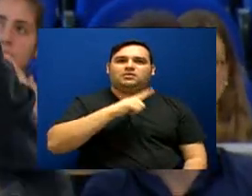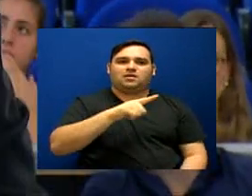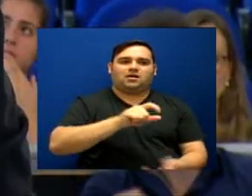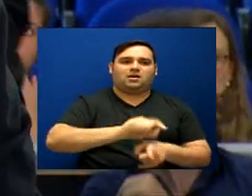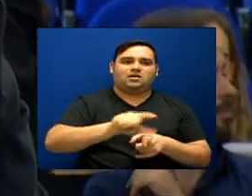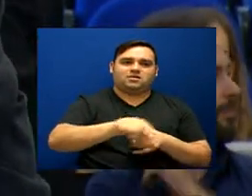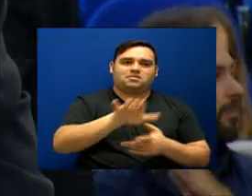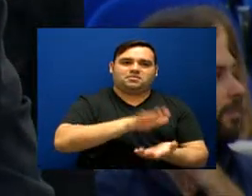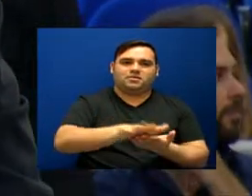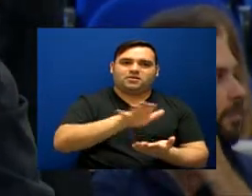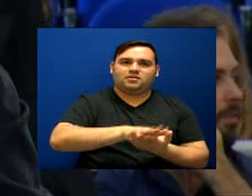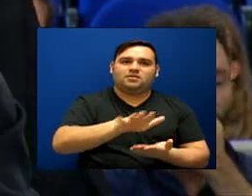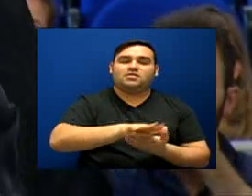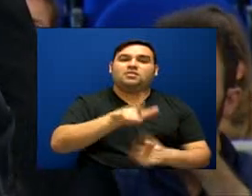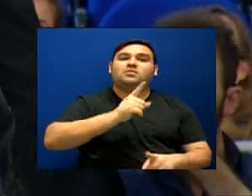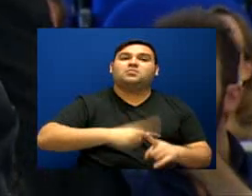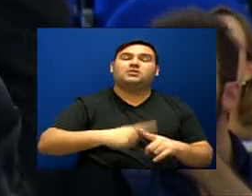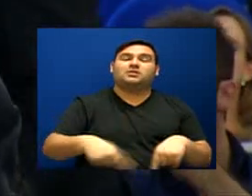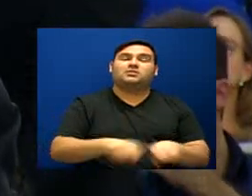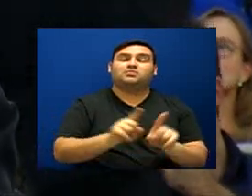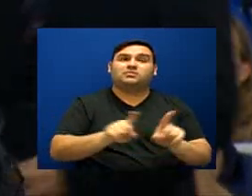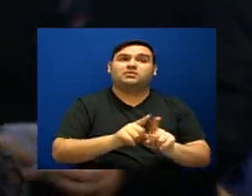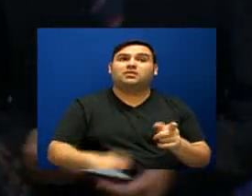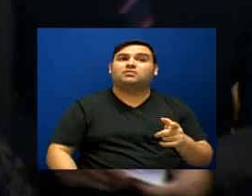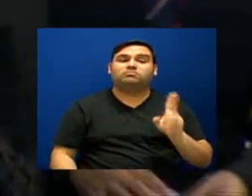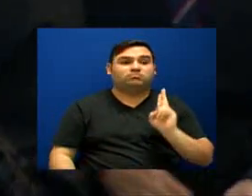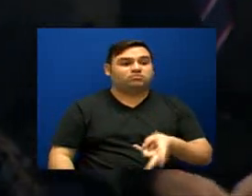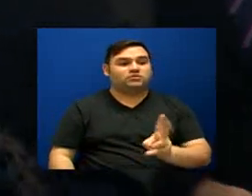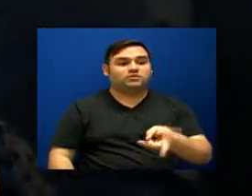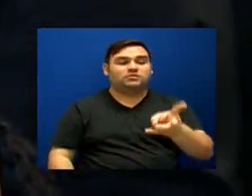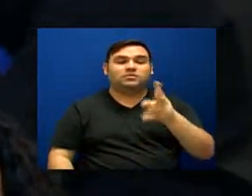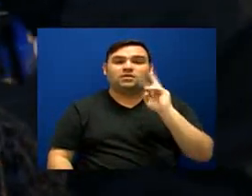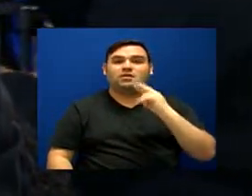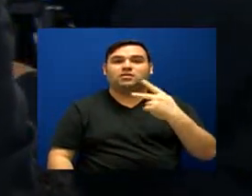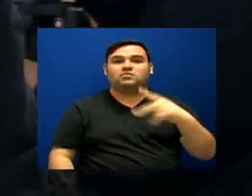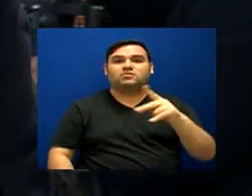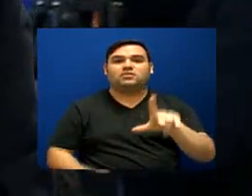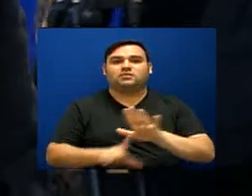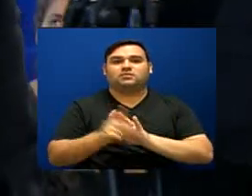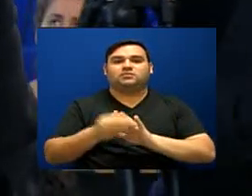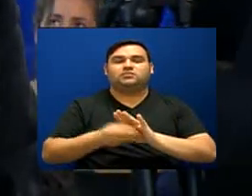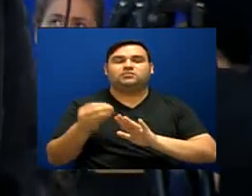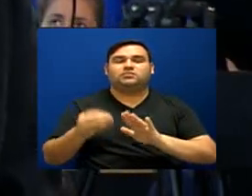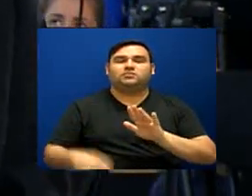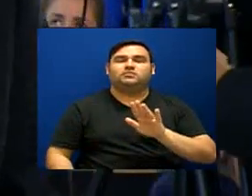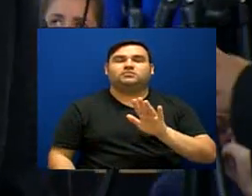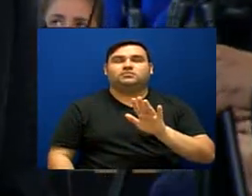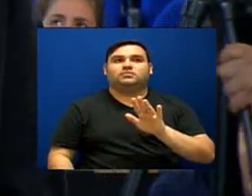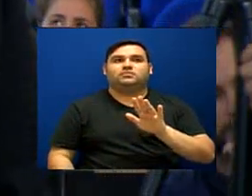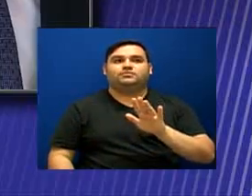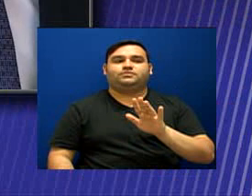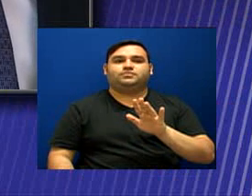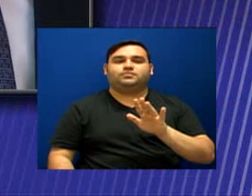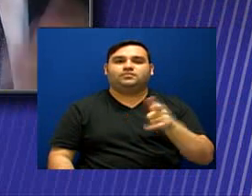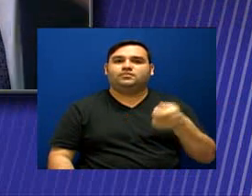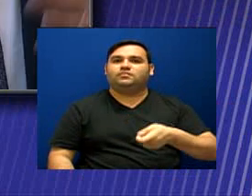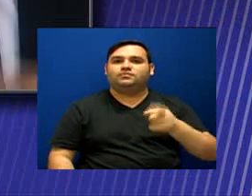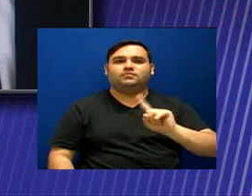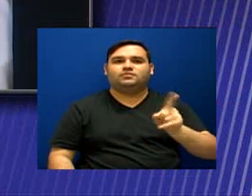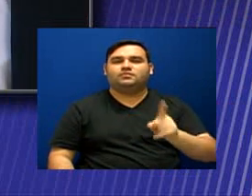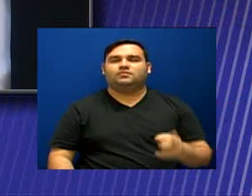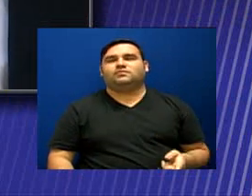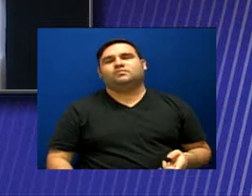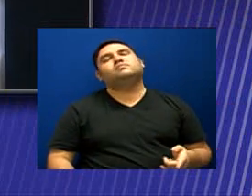aluguel dessa máquina, que termina sendo compulsório. E a partir da emenda de Vossa Excelência, deixa de ser compulsório. Exatamente.